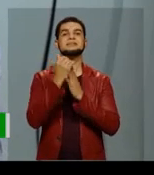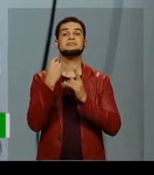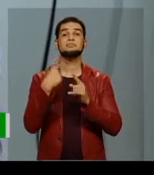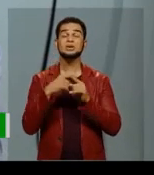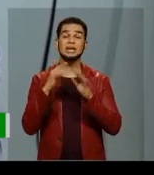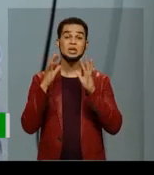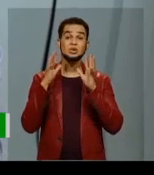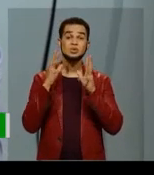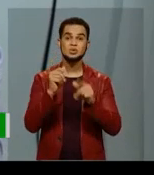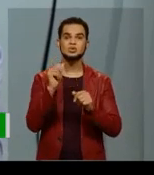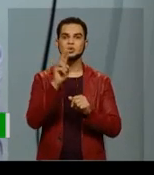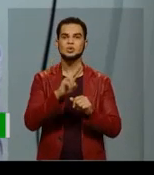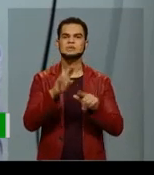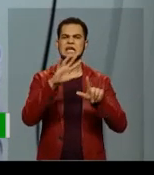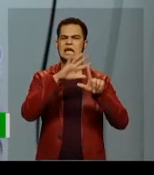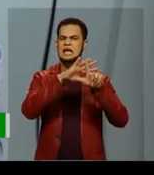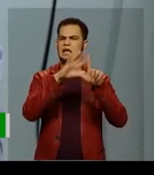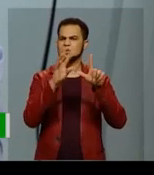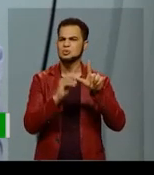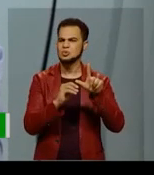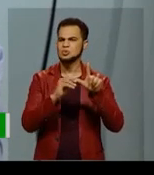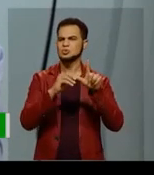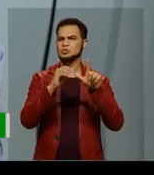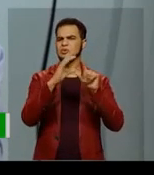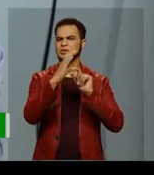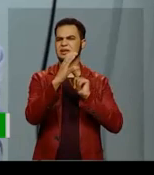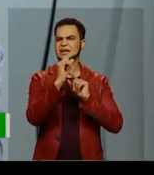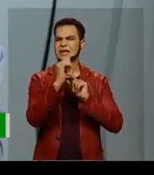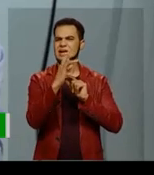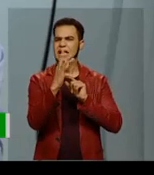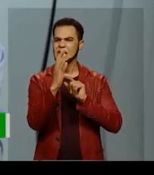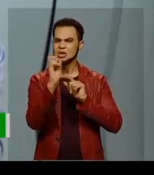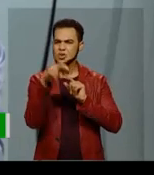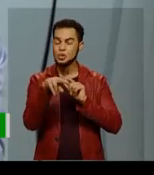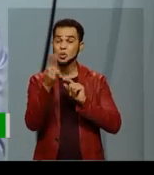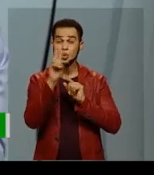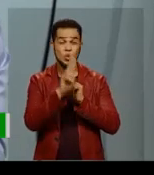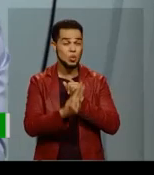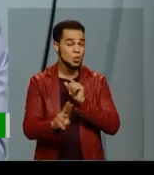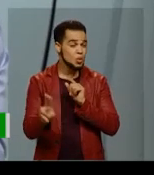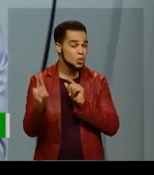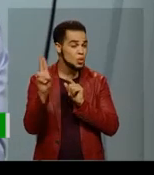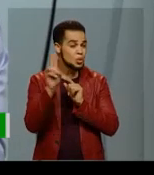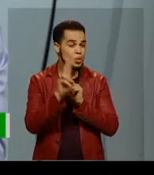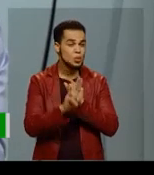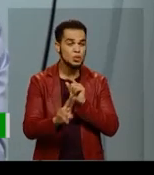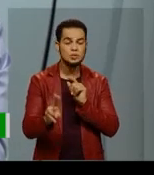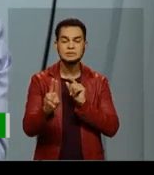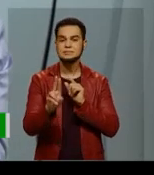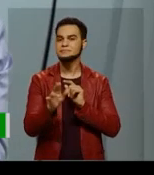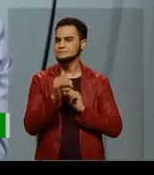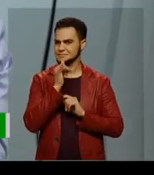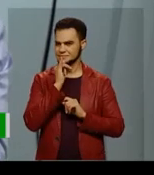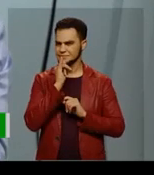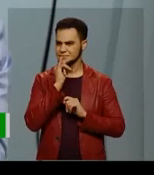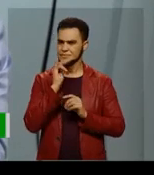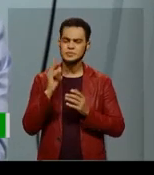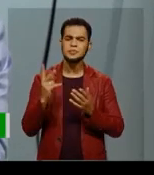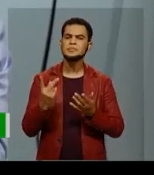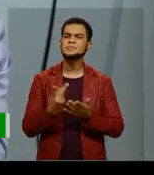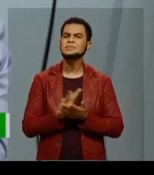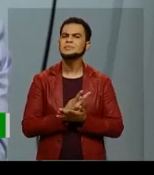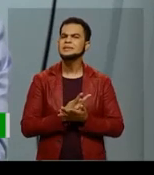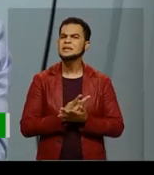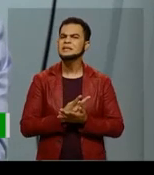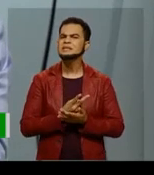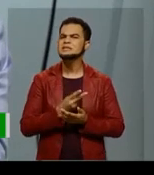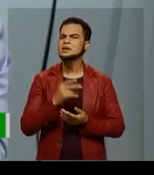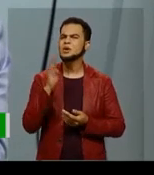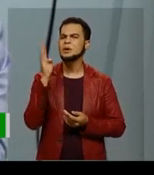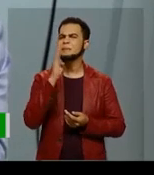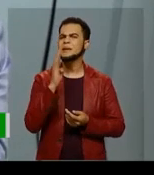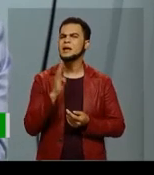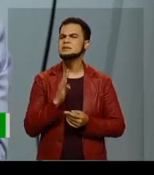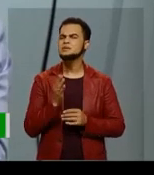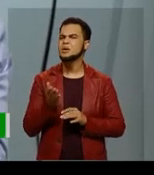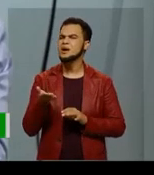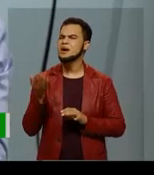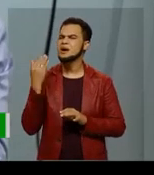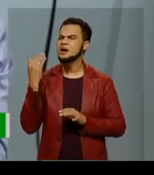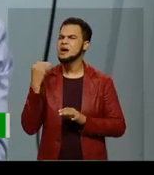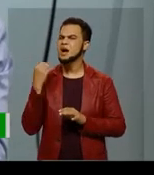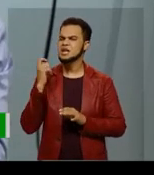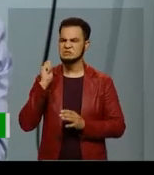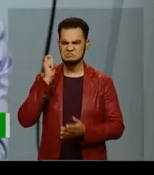pode até analisar uma época. O que aconteceu no Brasil, por exemplo, nos anos da ditadura,